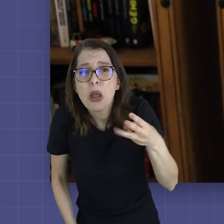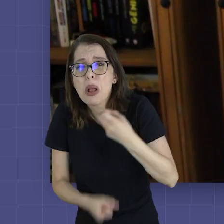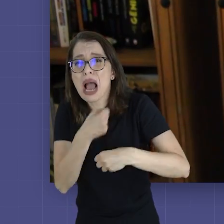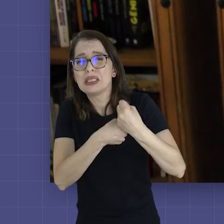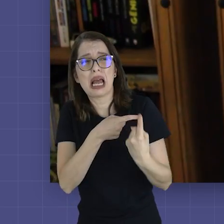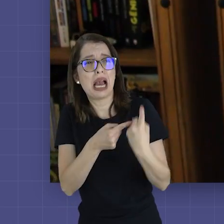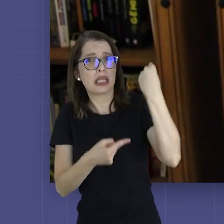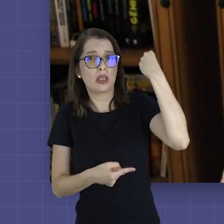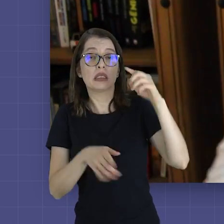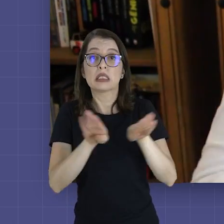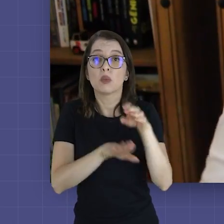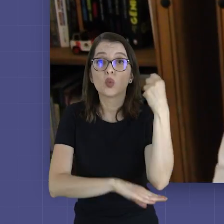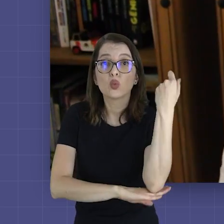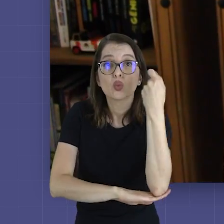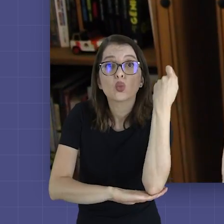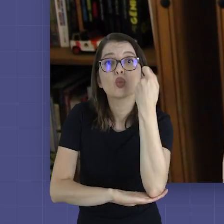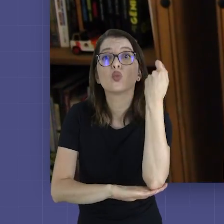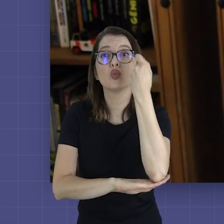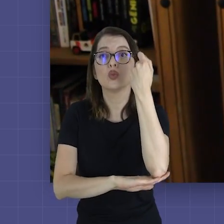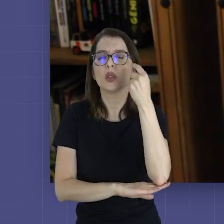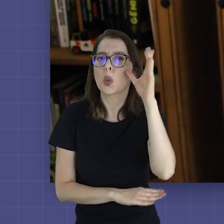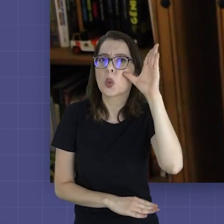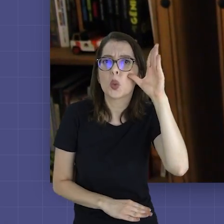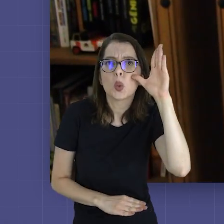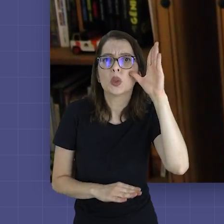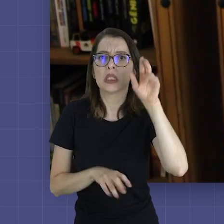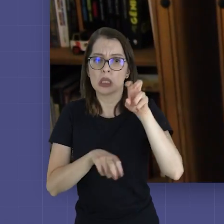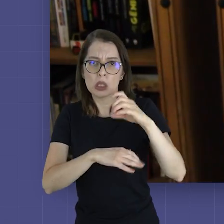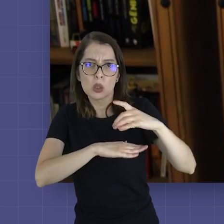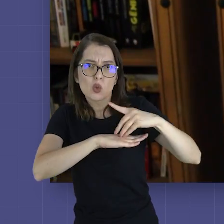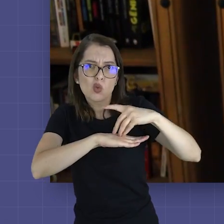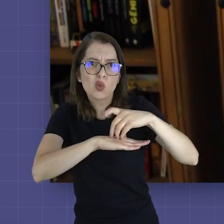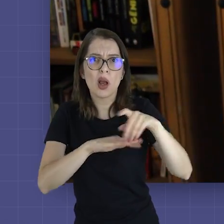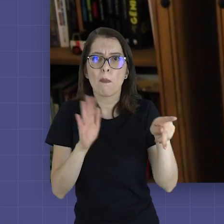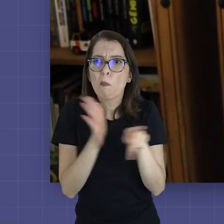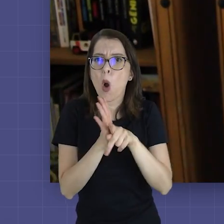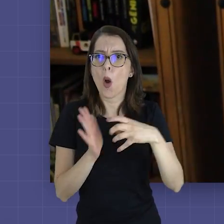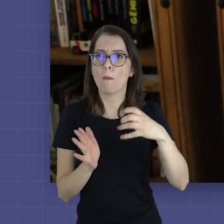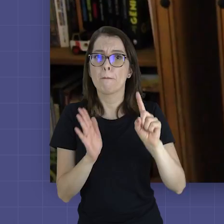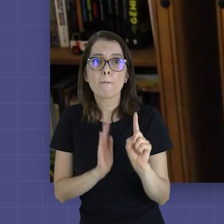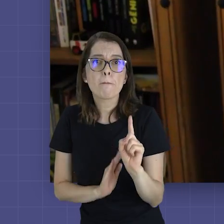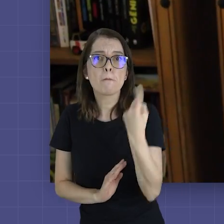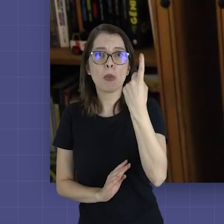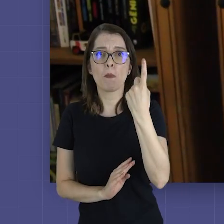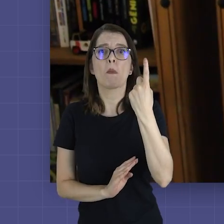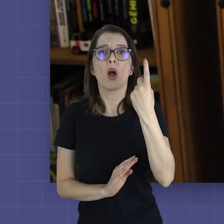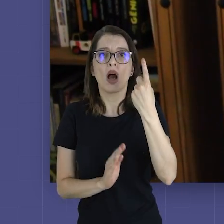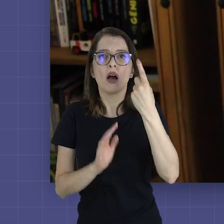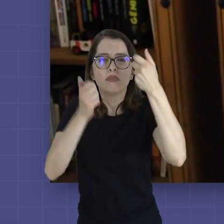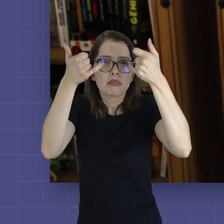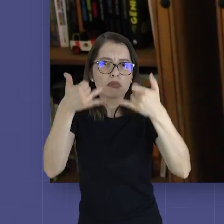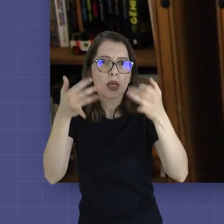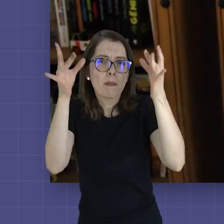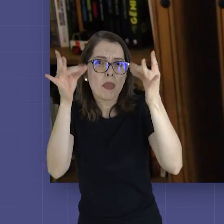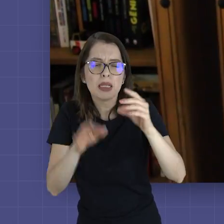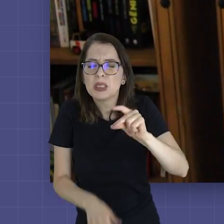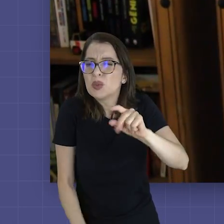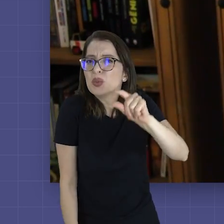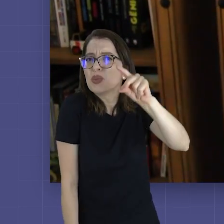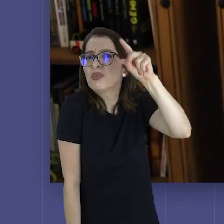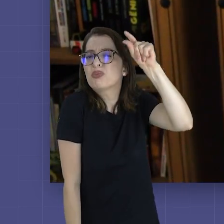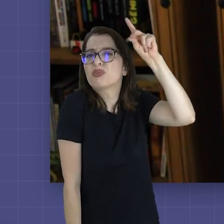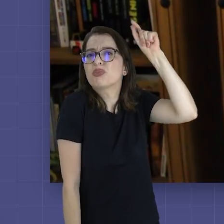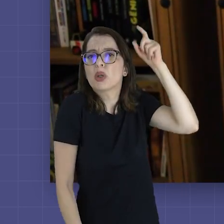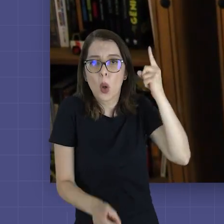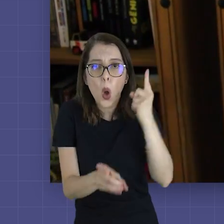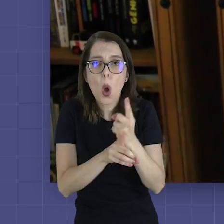de anos no Rio Grande do Sul. Agora, tem uma coisa curiosa sobre ele. O Staurikosaurus praisei, além de ser o primeiro dinossauro descrito por Brasil, é o mais